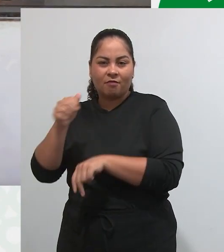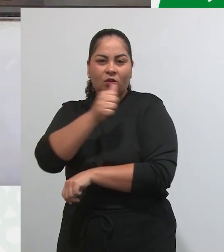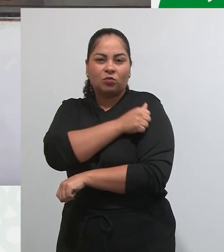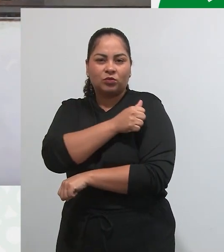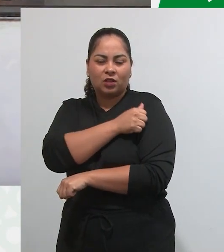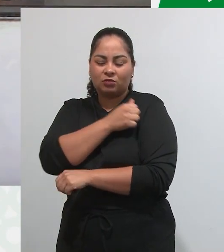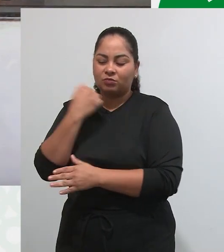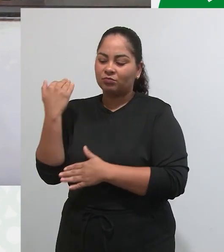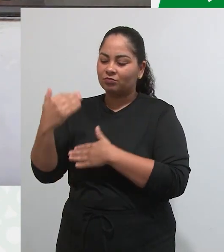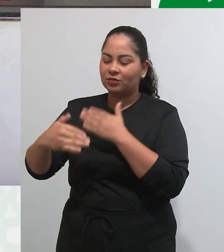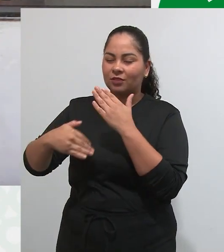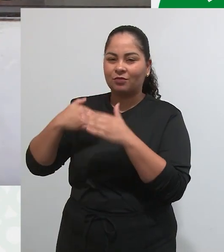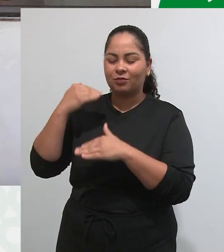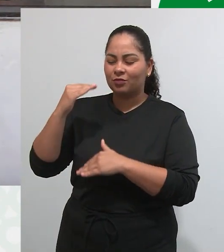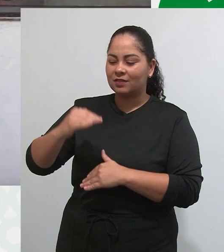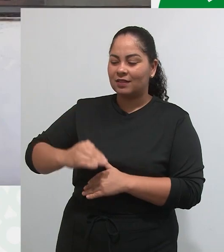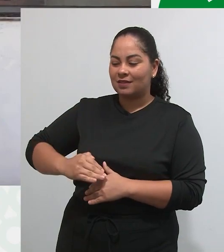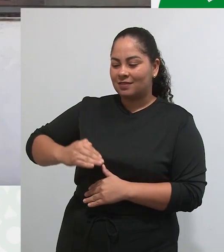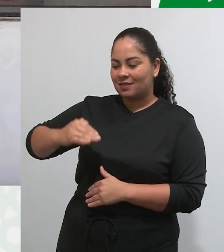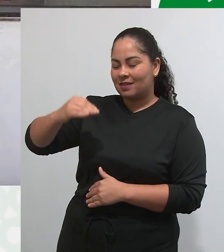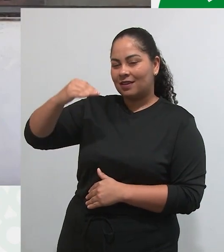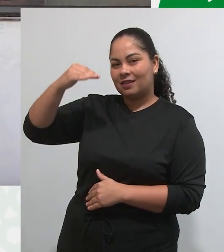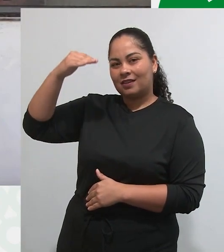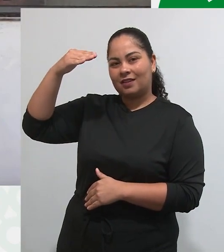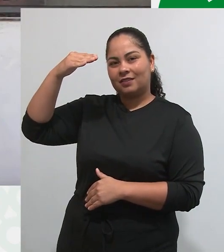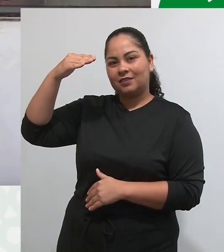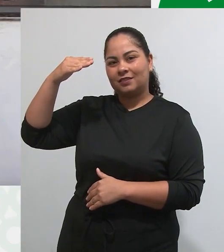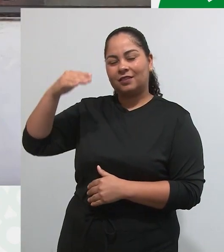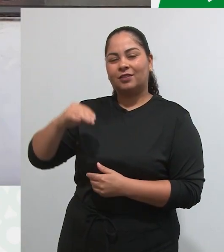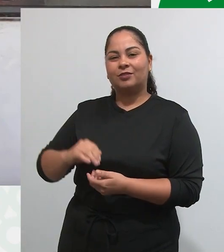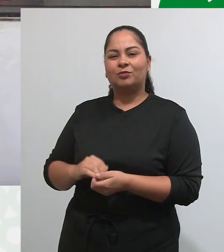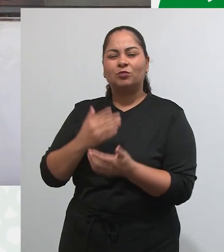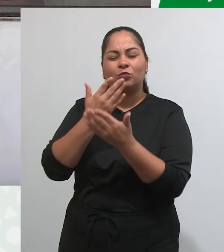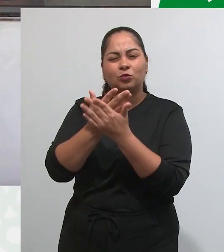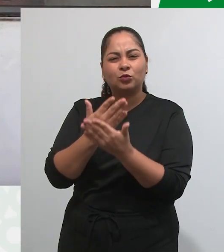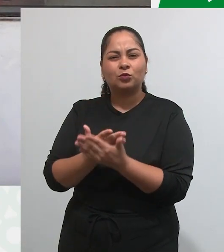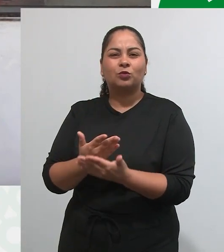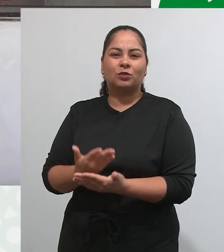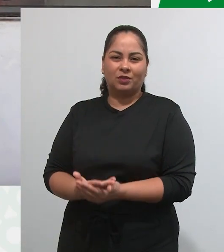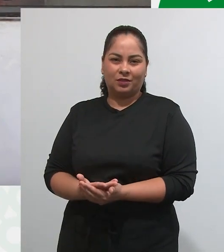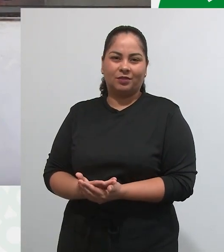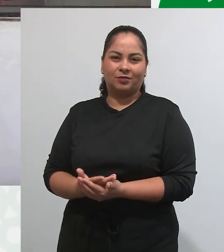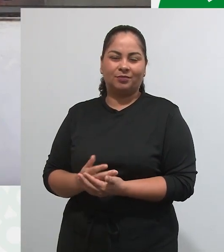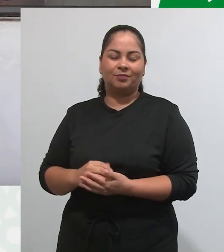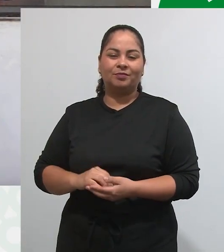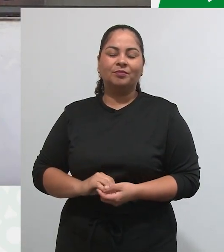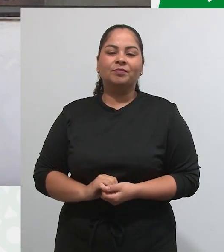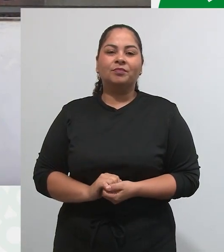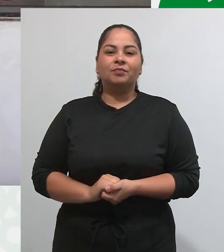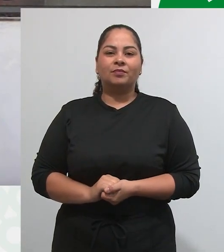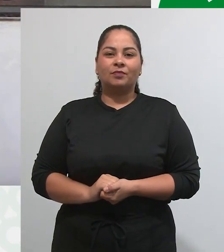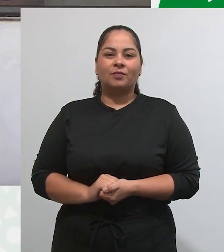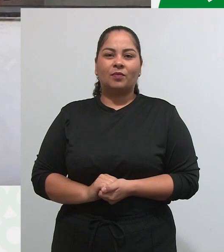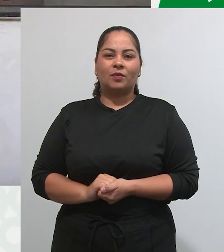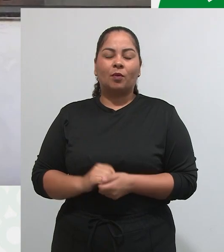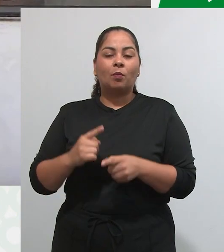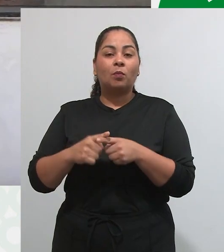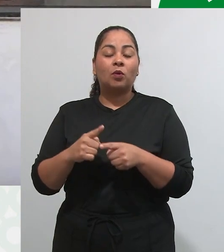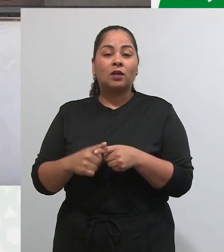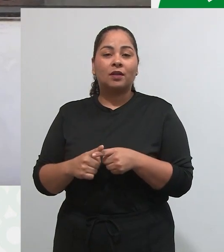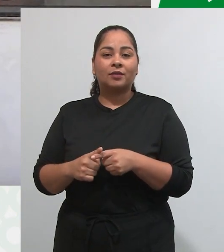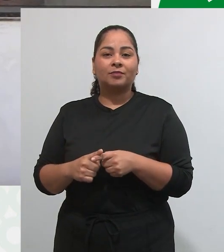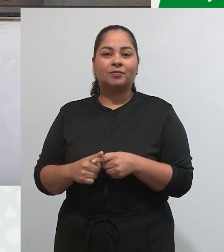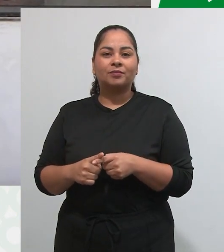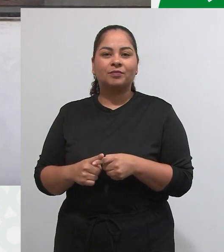os discípulos superando os mestres, isso é muito maravilhoso, você vê eles crescendo. E quando você entra no hospital, que você